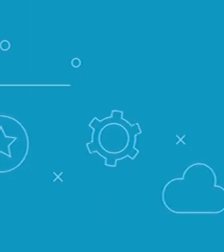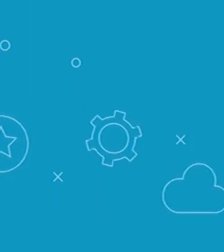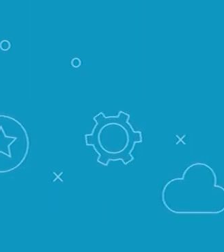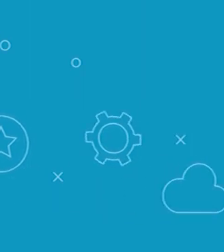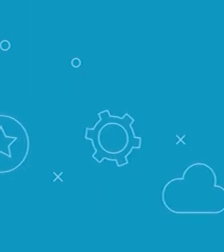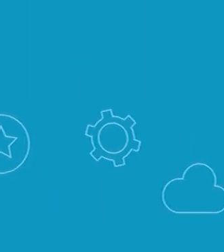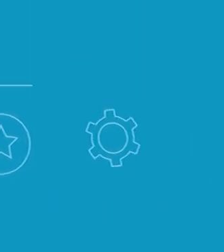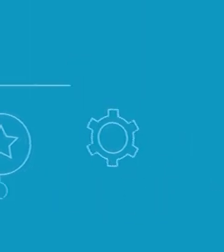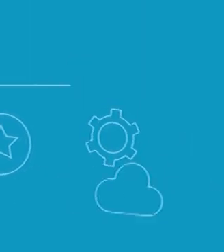Coelho